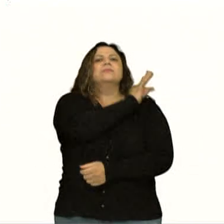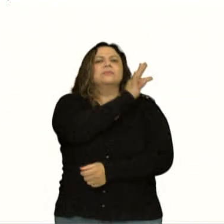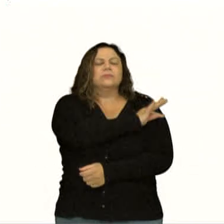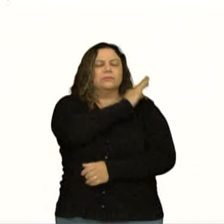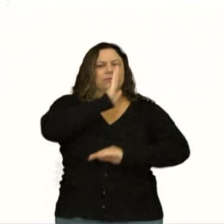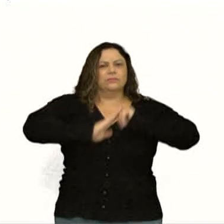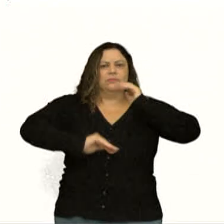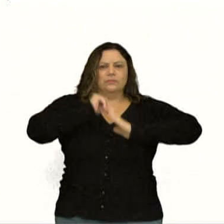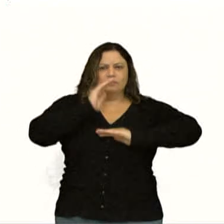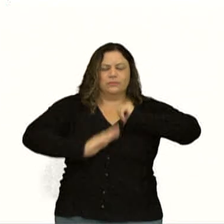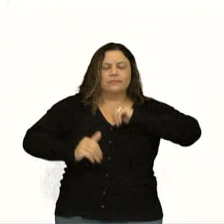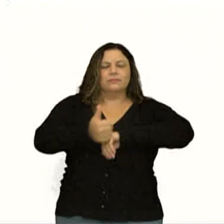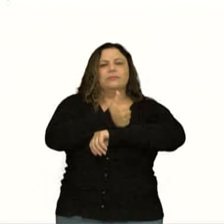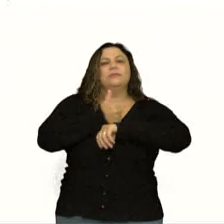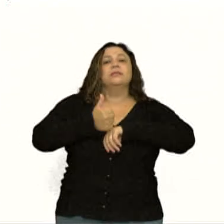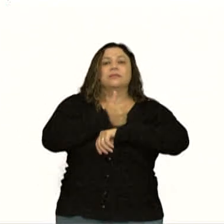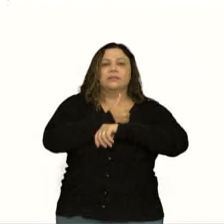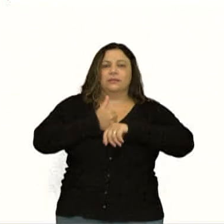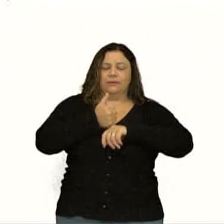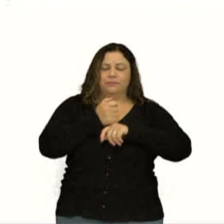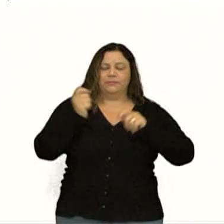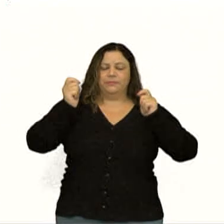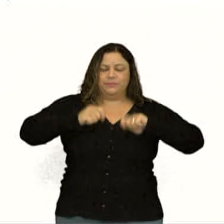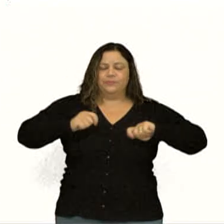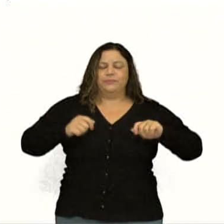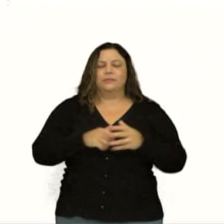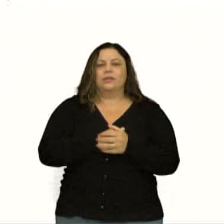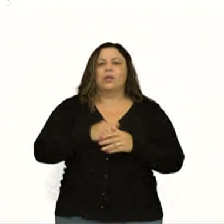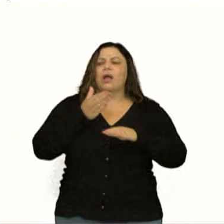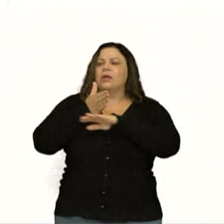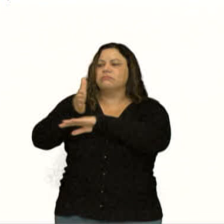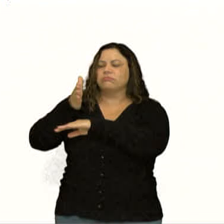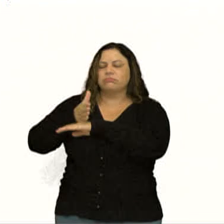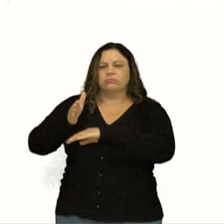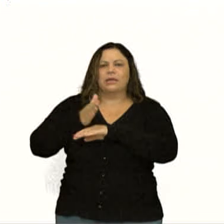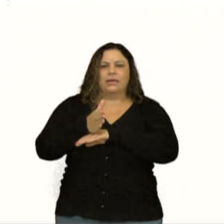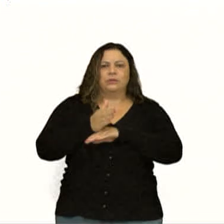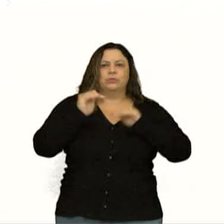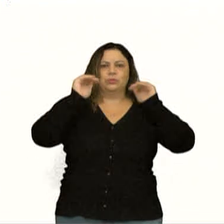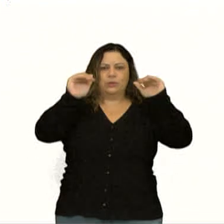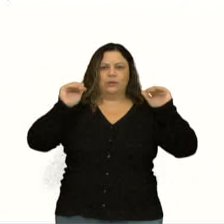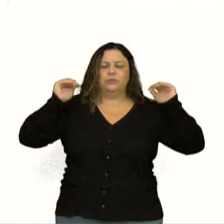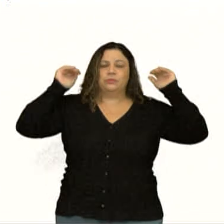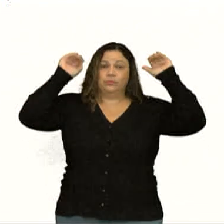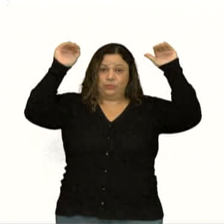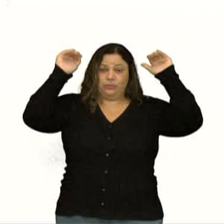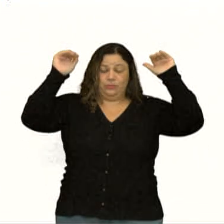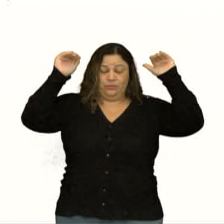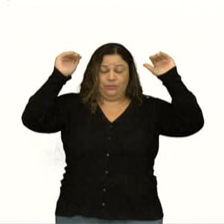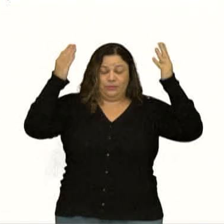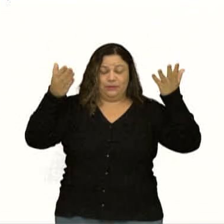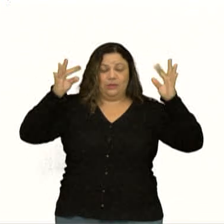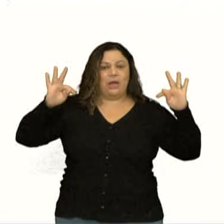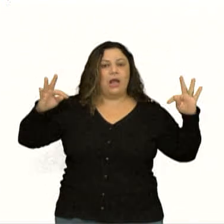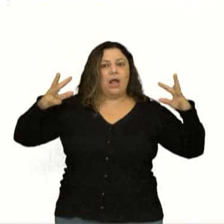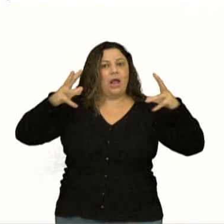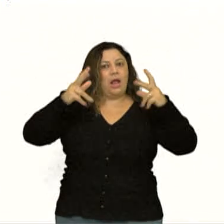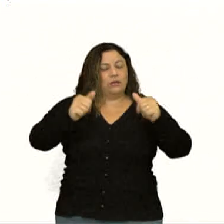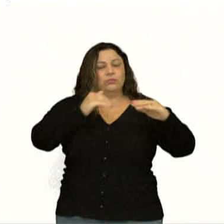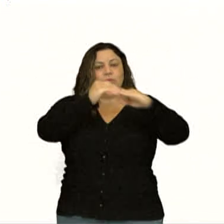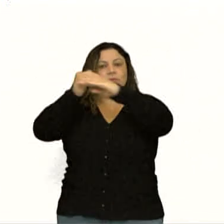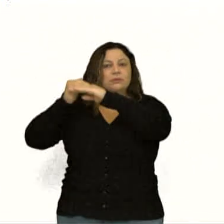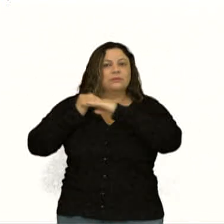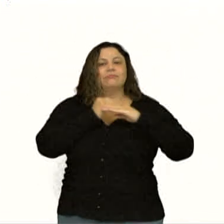ser generalizado. O acesso aos estudos superiores deve estar aberto a todos em plena igualdade em função do